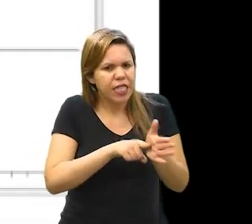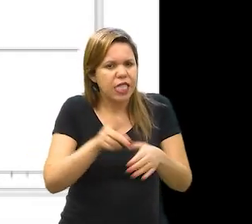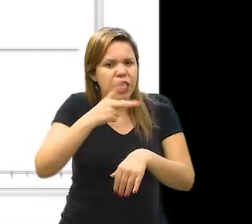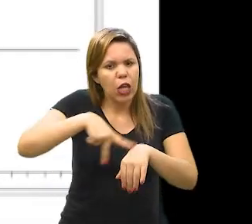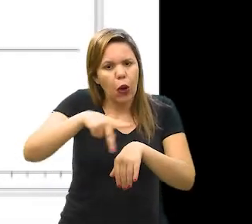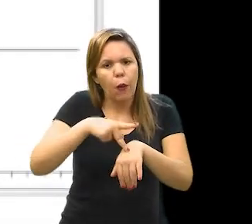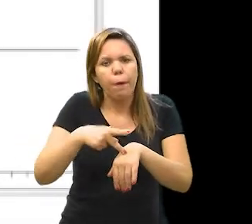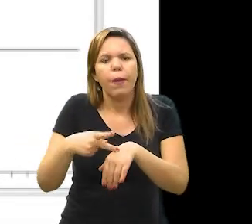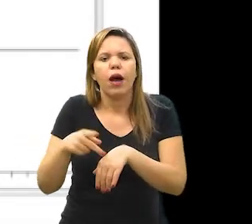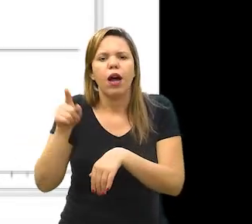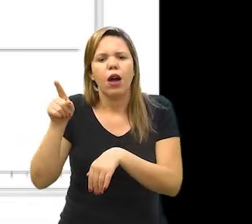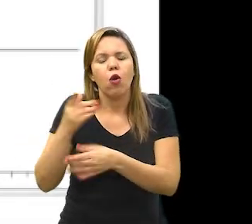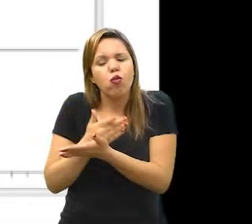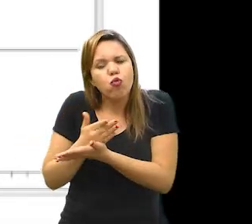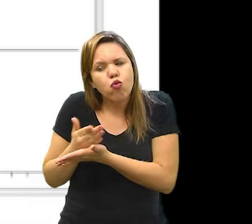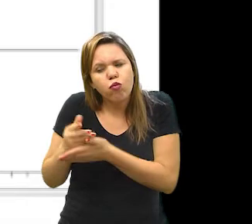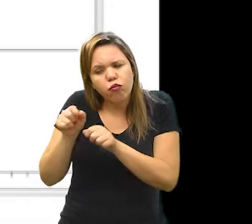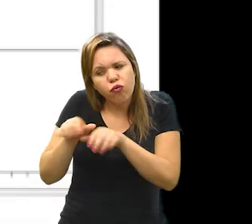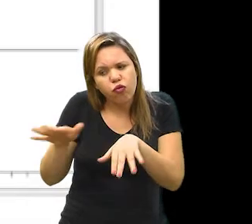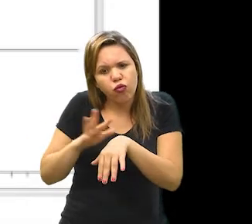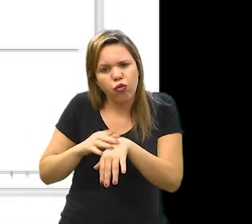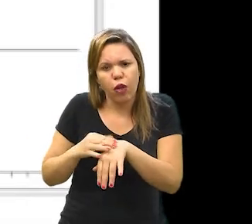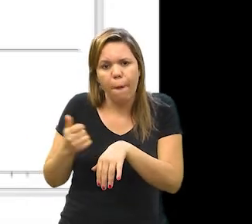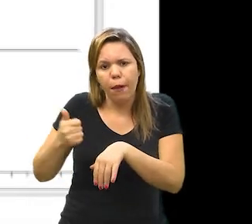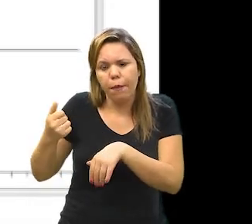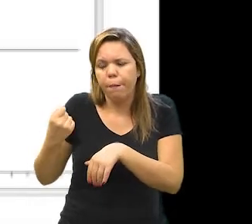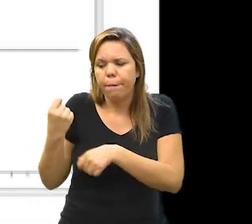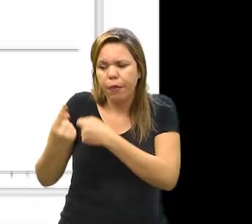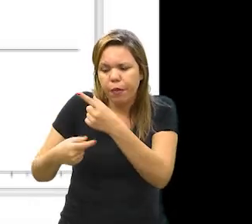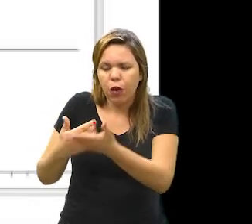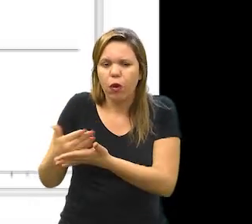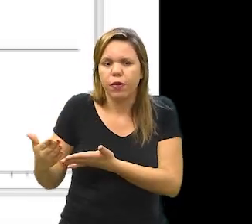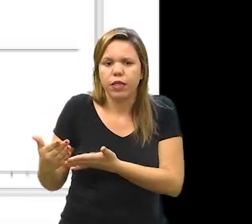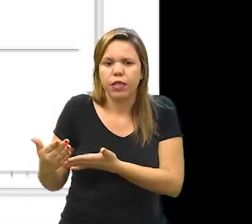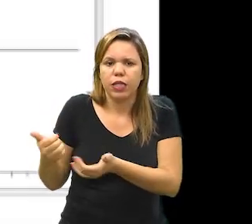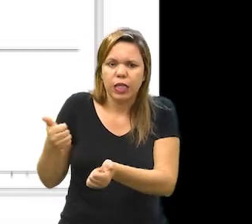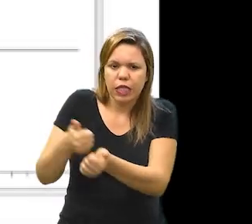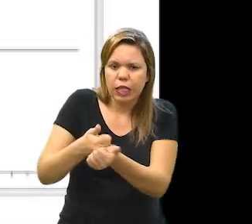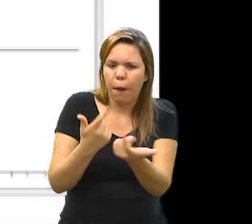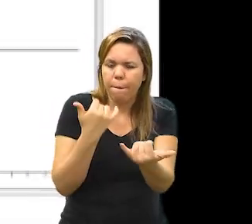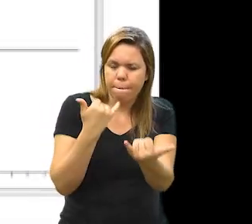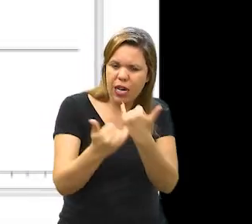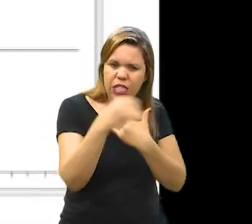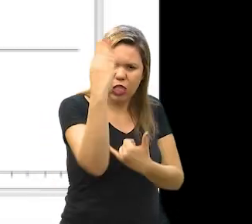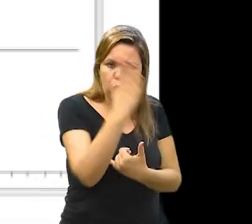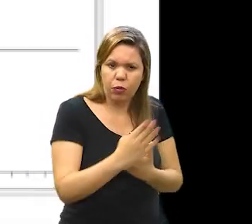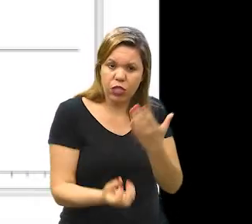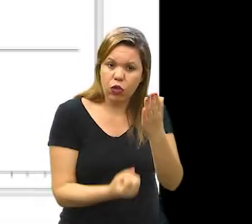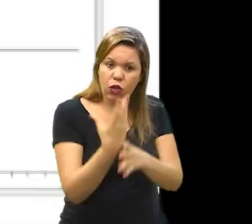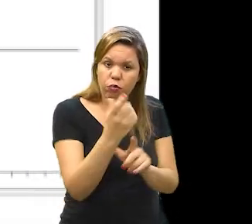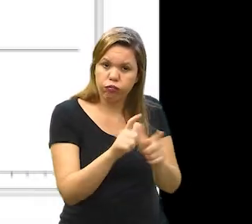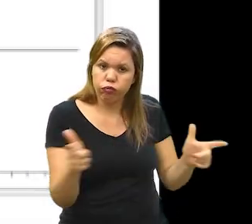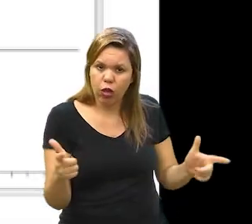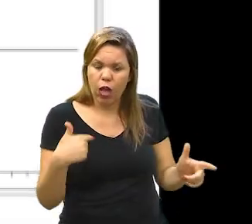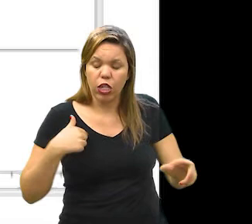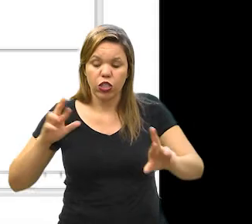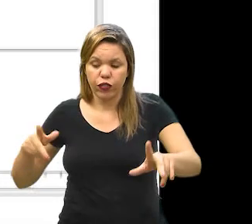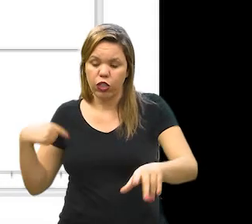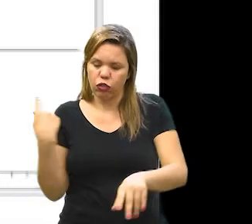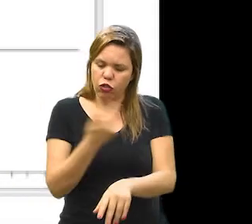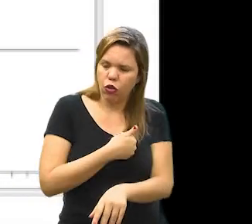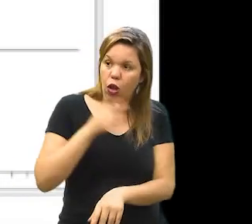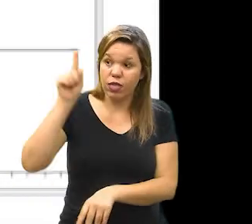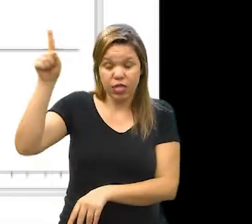país cujo início da epidemia, os primeiros casos, seguiram uma linha bem semelhante à do Brasil, mas diferente de nós, eles não implementaram